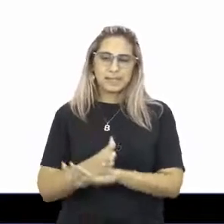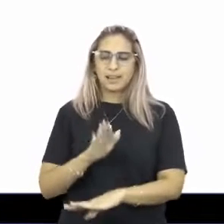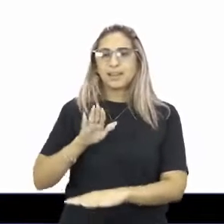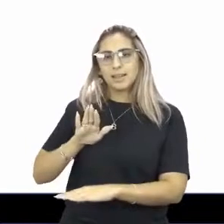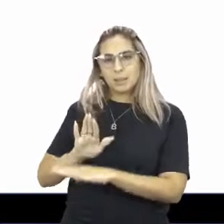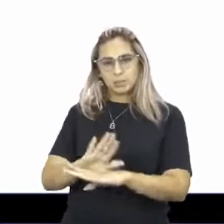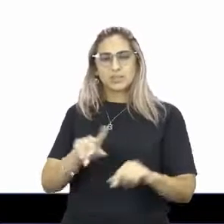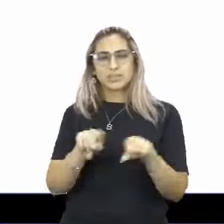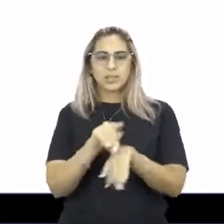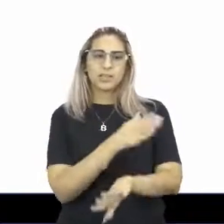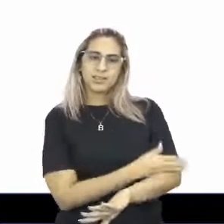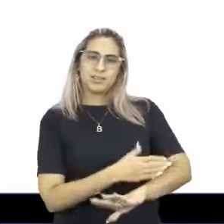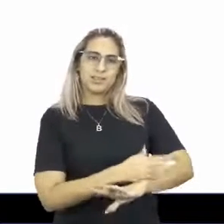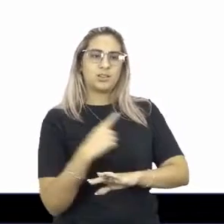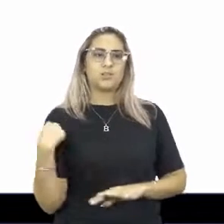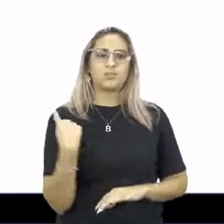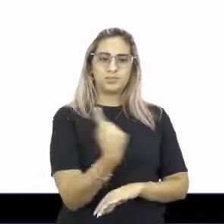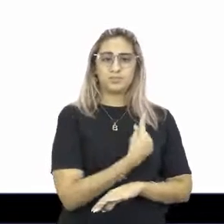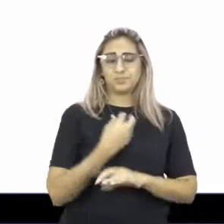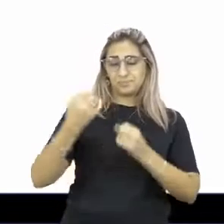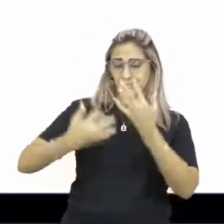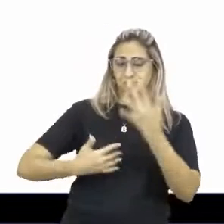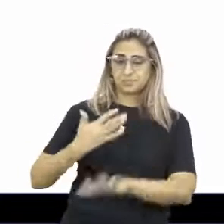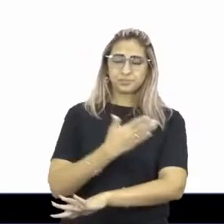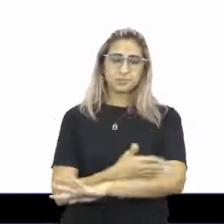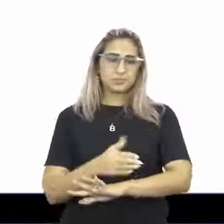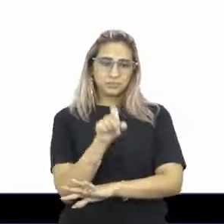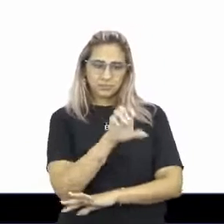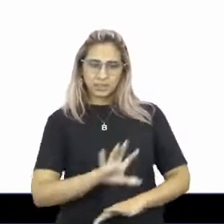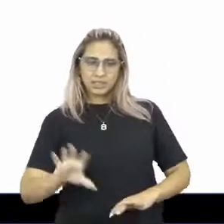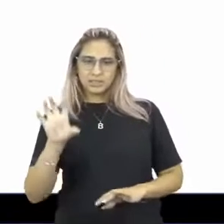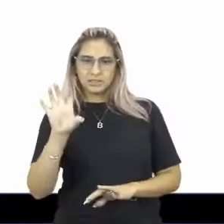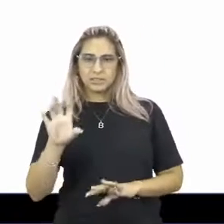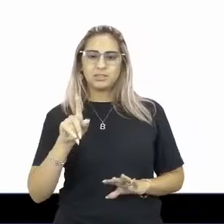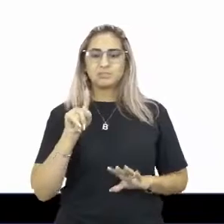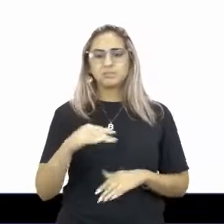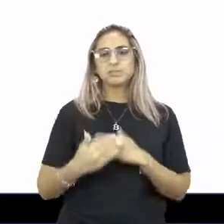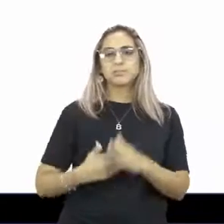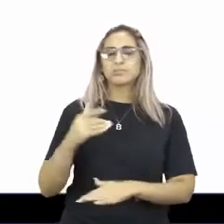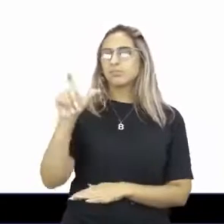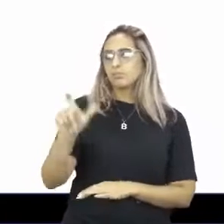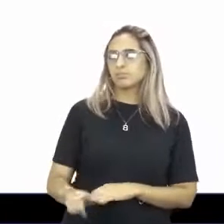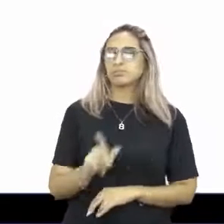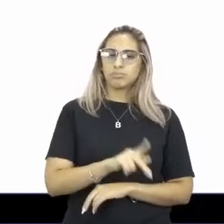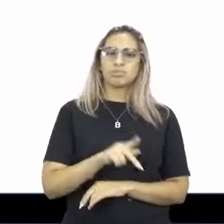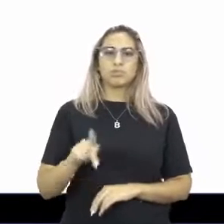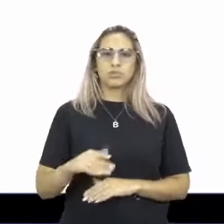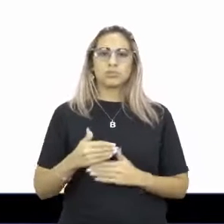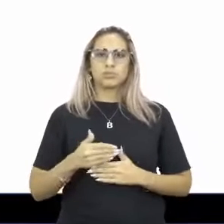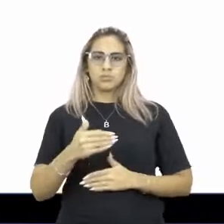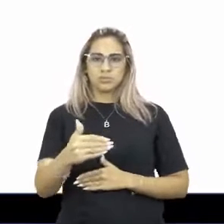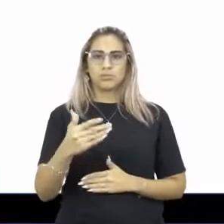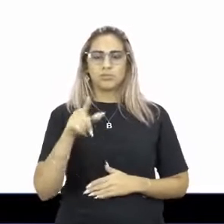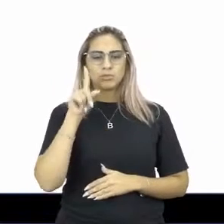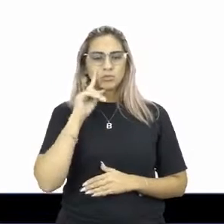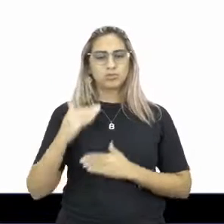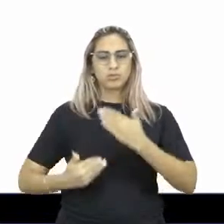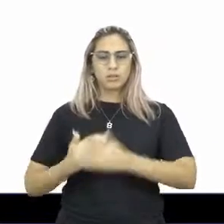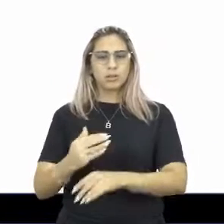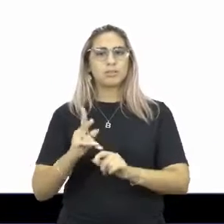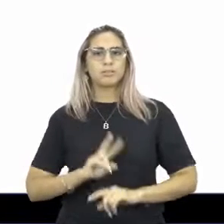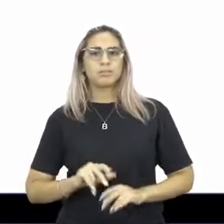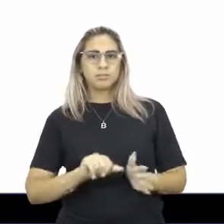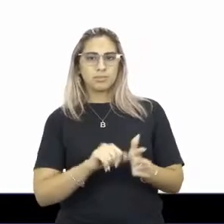atribuição inicial. Quando a gente fala de atribuição inicial no Estado, é ser docente atuando desde o primeiro dia letivo. O primeiro